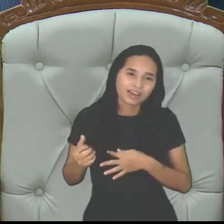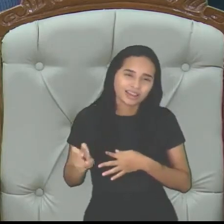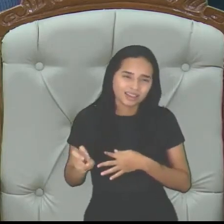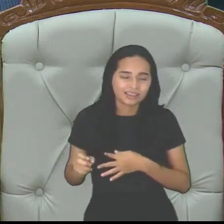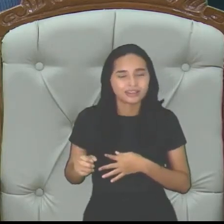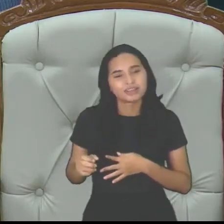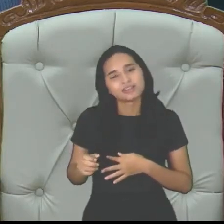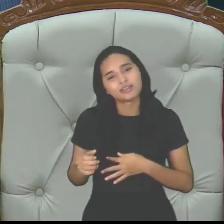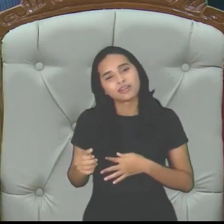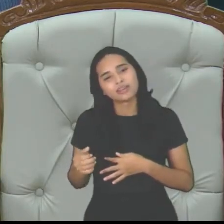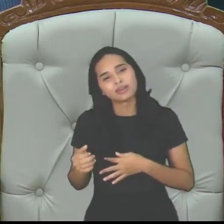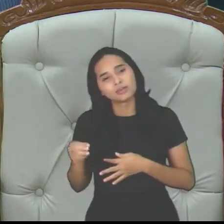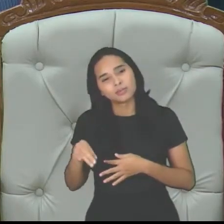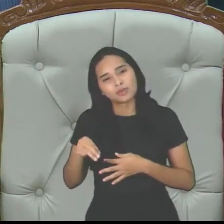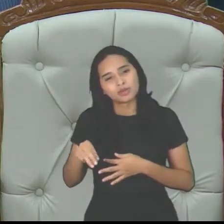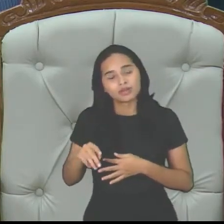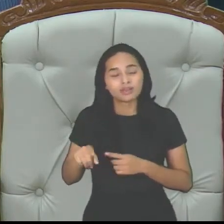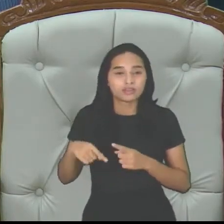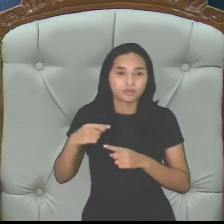vai diminuindo,